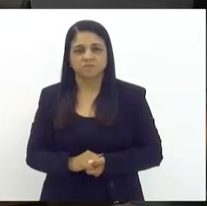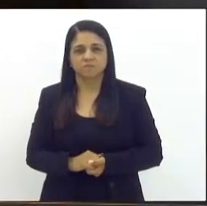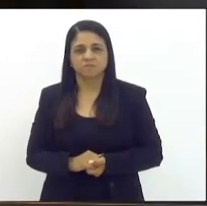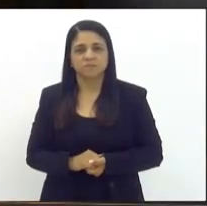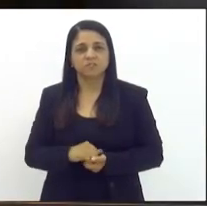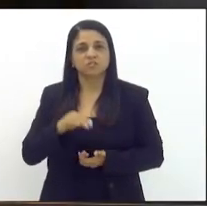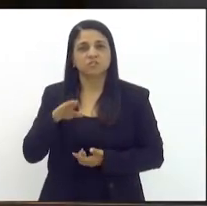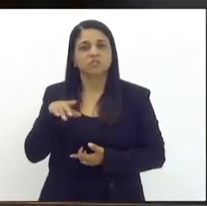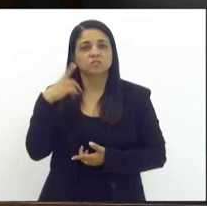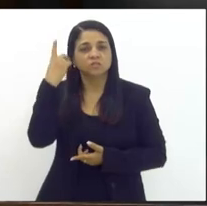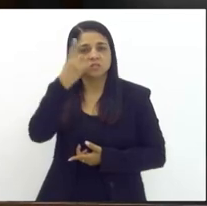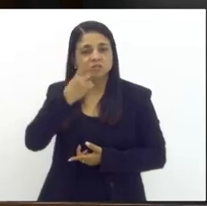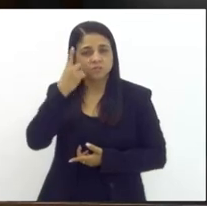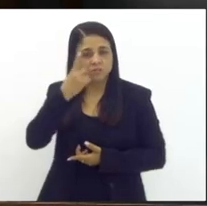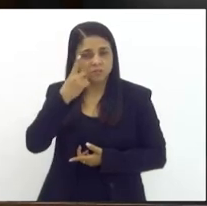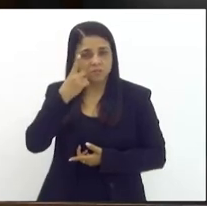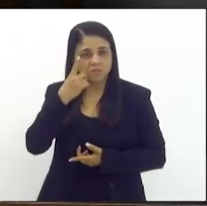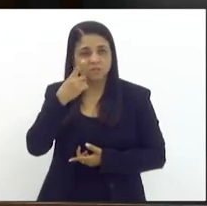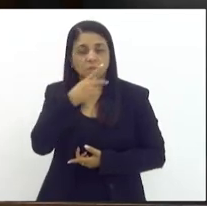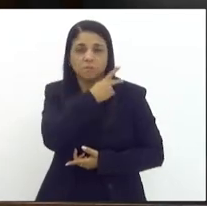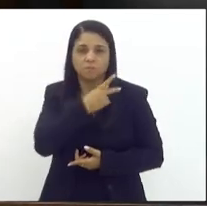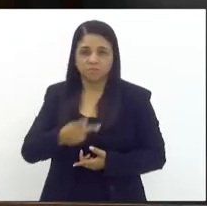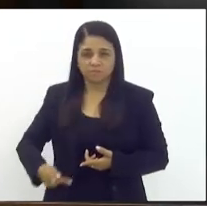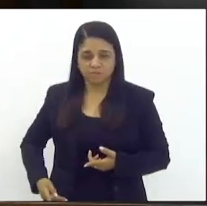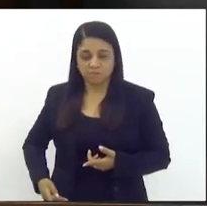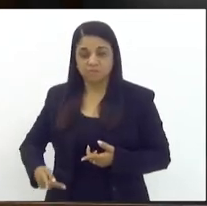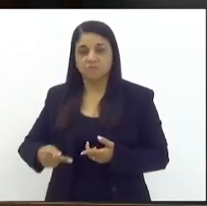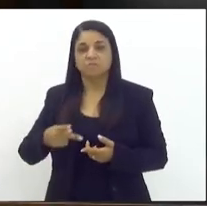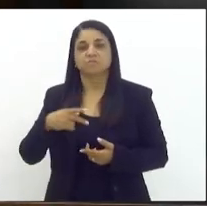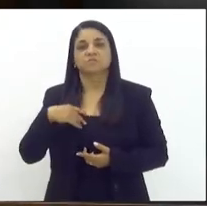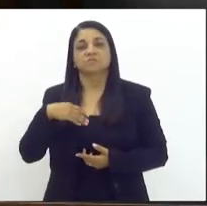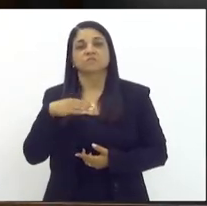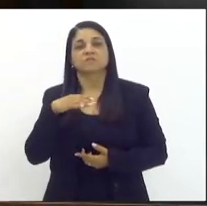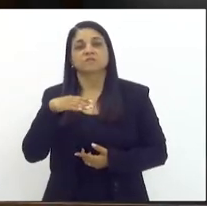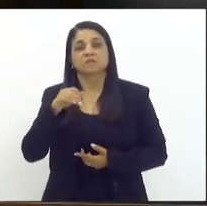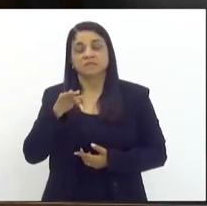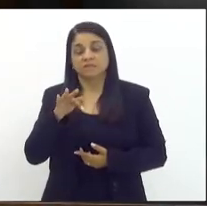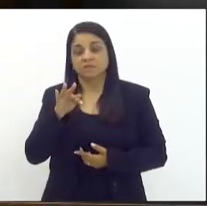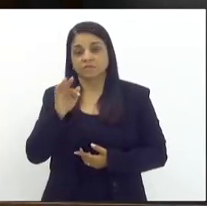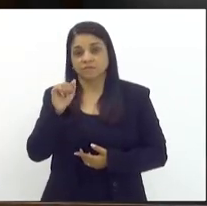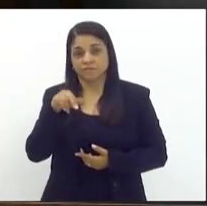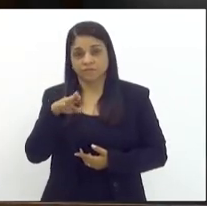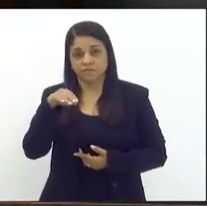chamar também o presidente da fenafisco Francelino Chagas